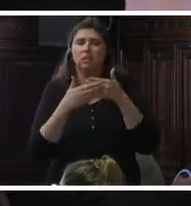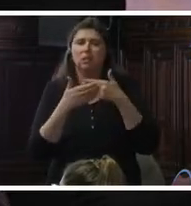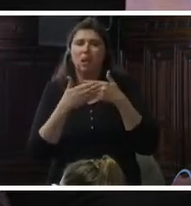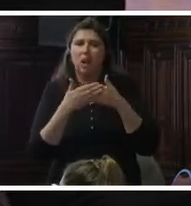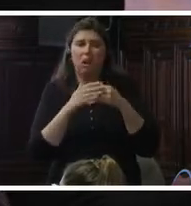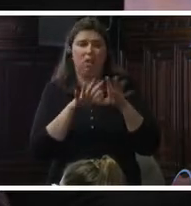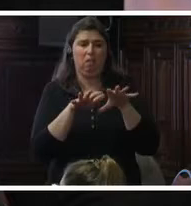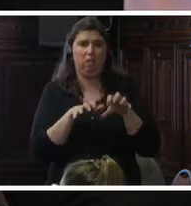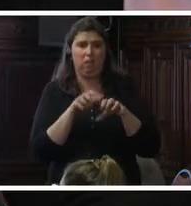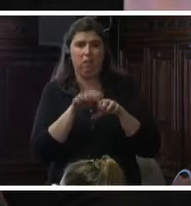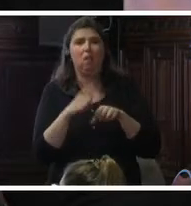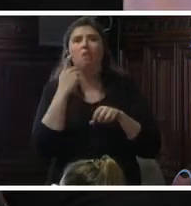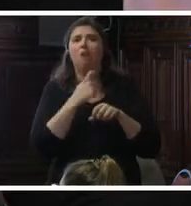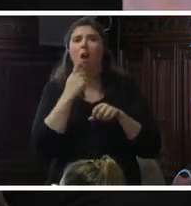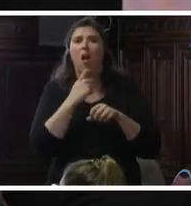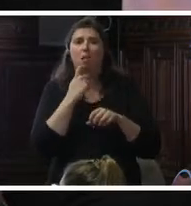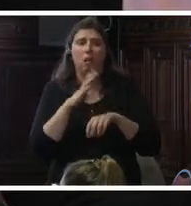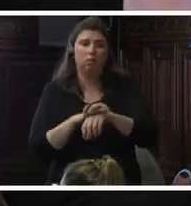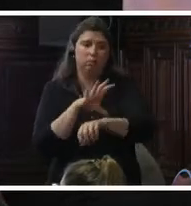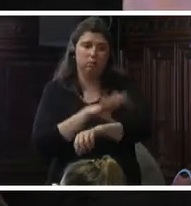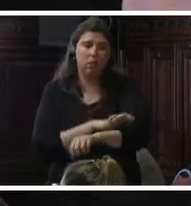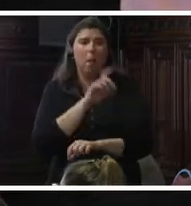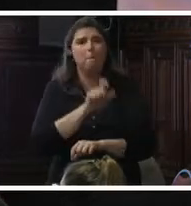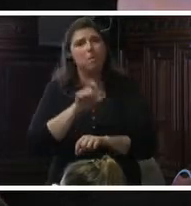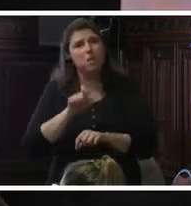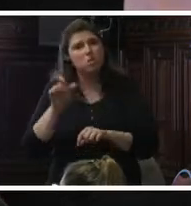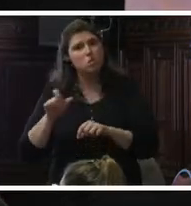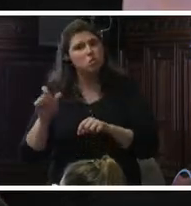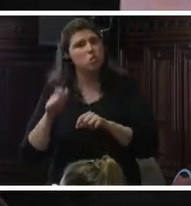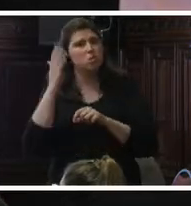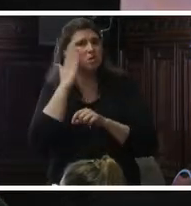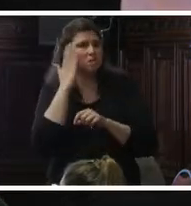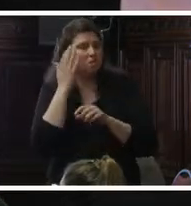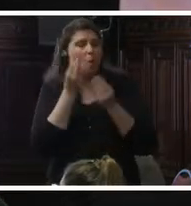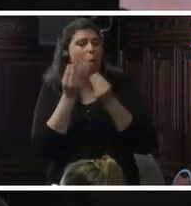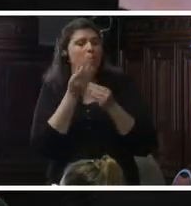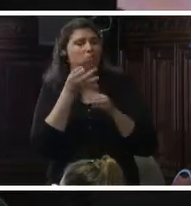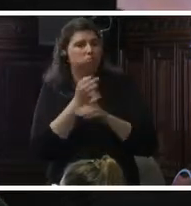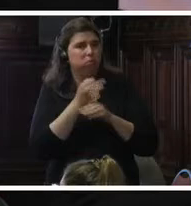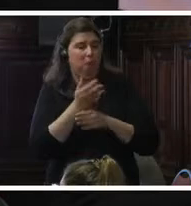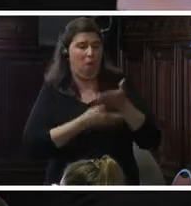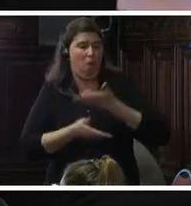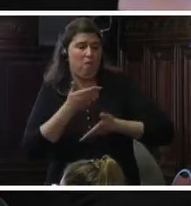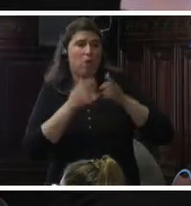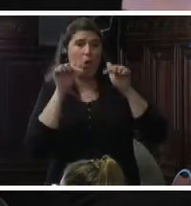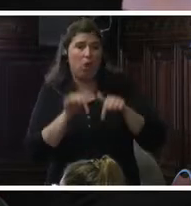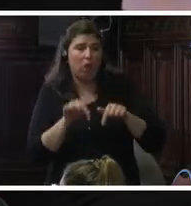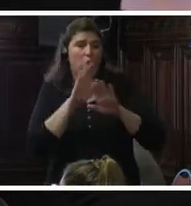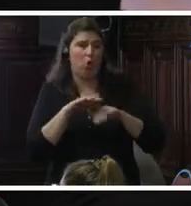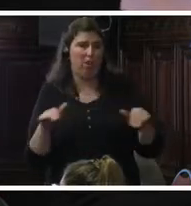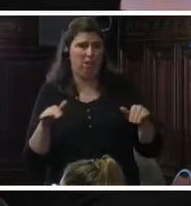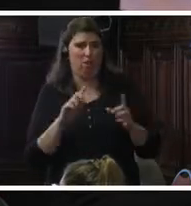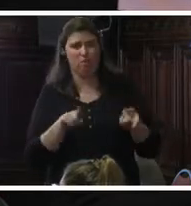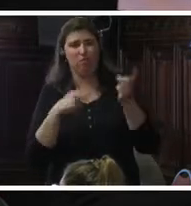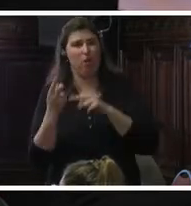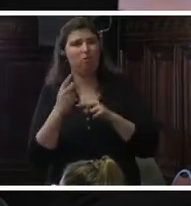com profissionais capacitados e estrutura adequada para a convivência com as crianças e demais pessoas com deficiência. Apesar dessa trágica